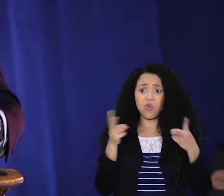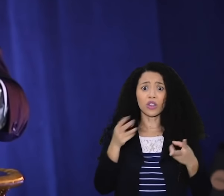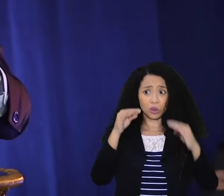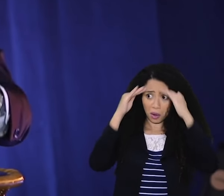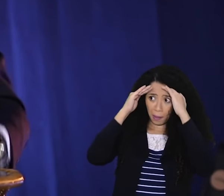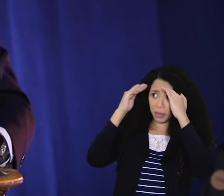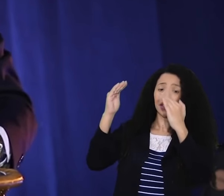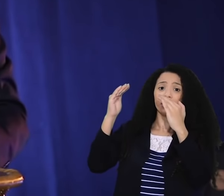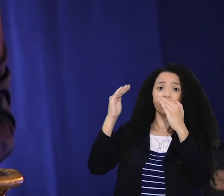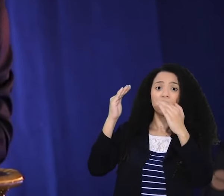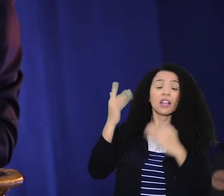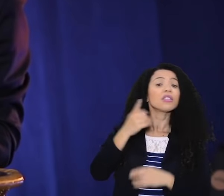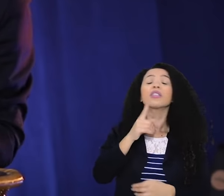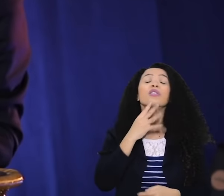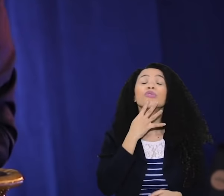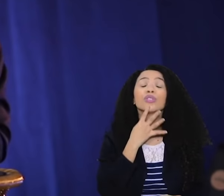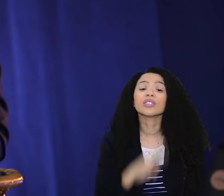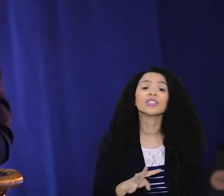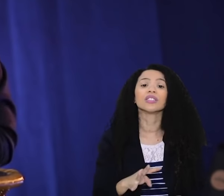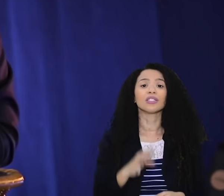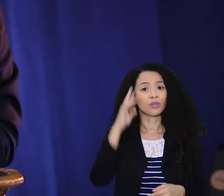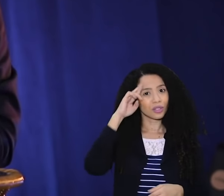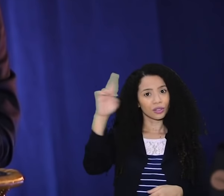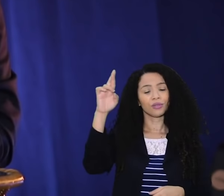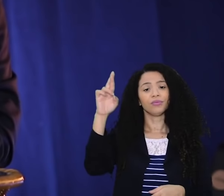seja, eles não conheciam o Senhor.